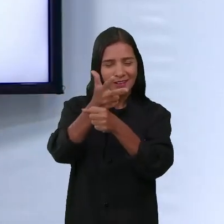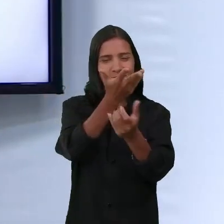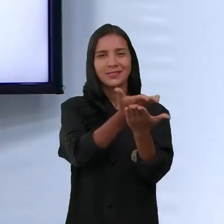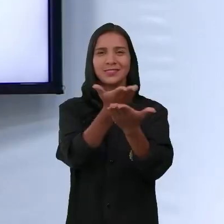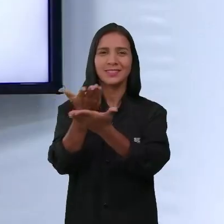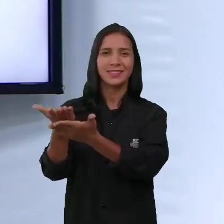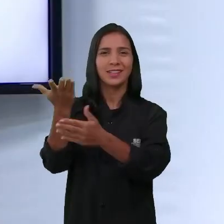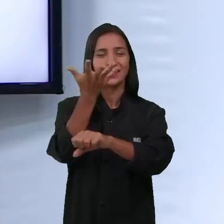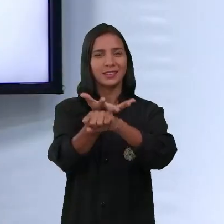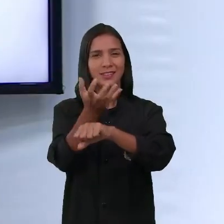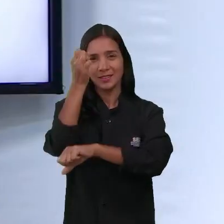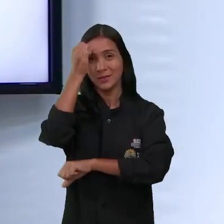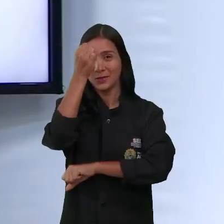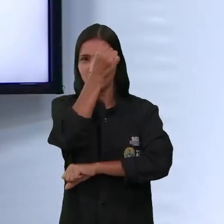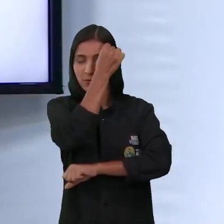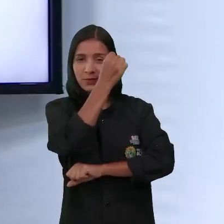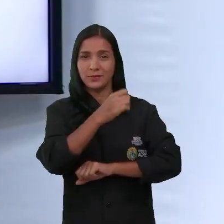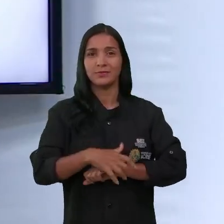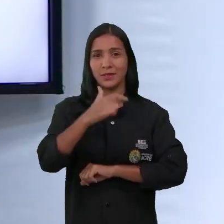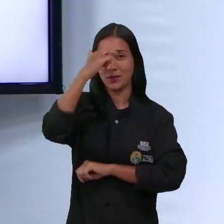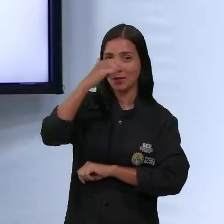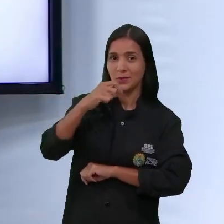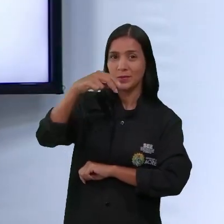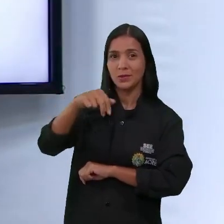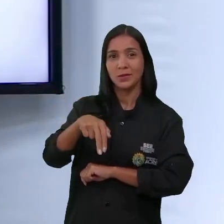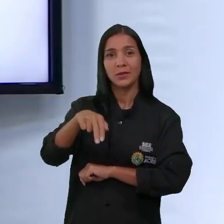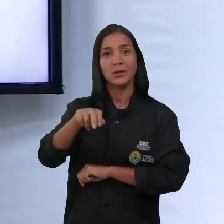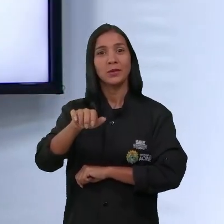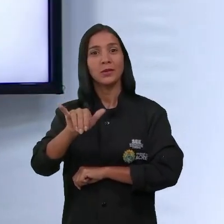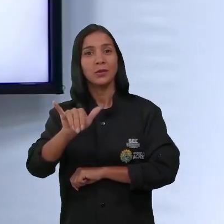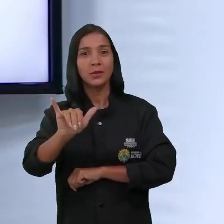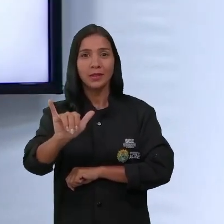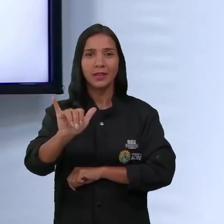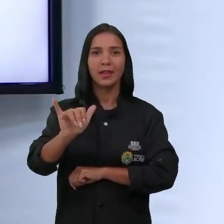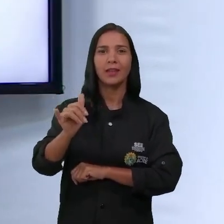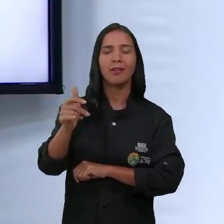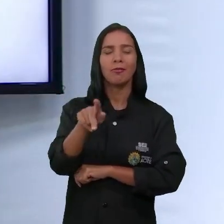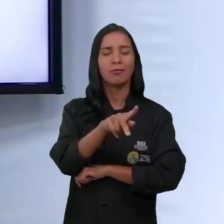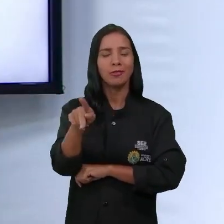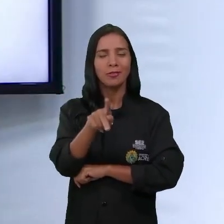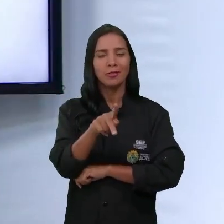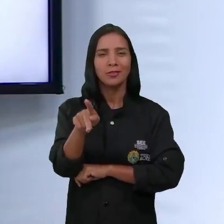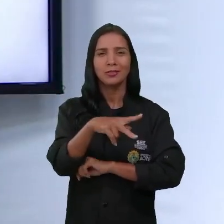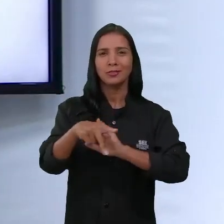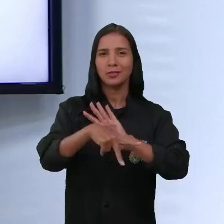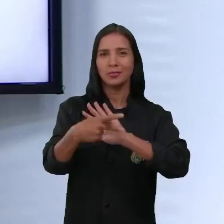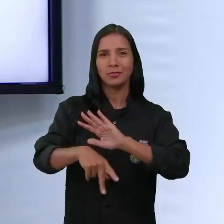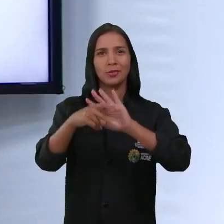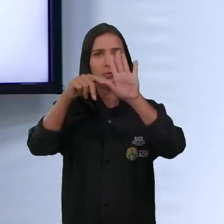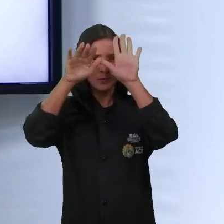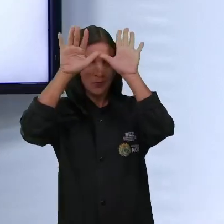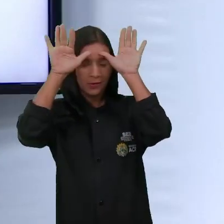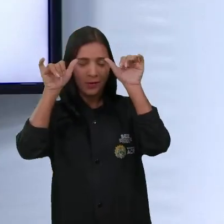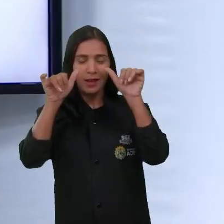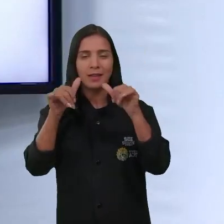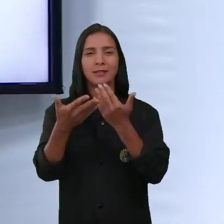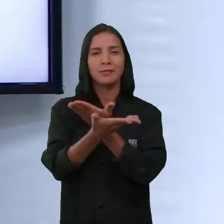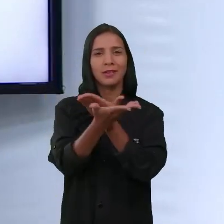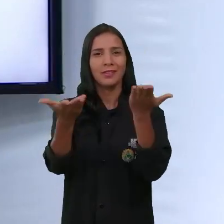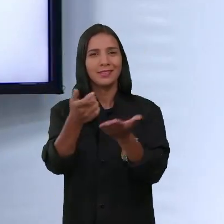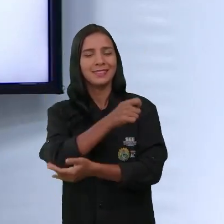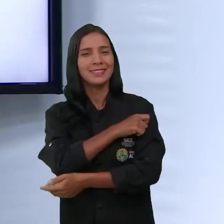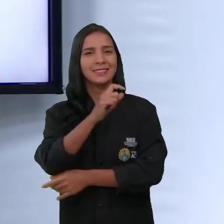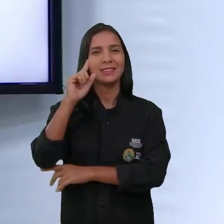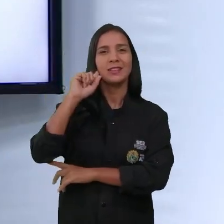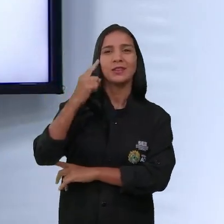de Sociologia. Eu sou o professor Ney Araújo, professor da Rede Pública de Ensino, e para todos